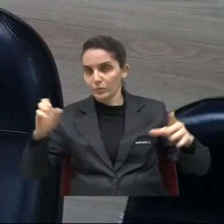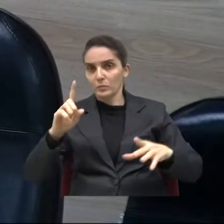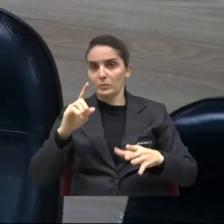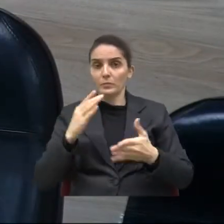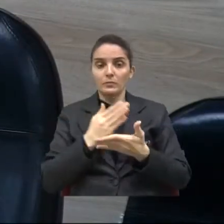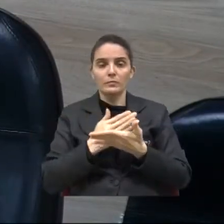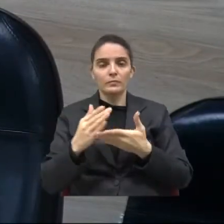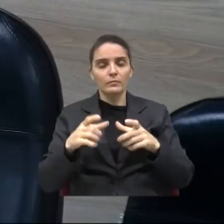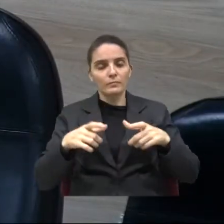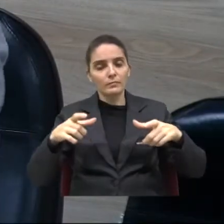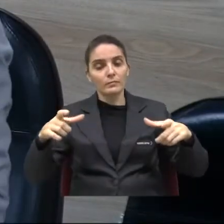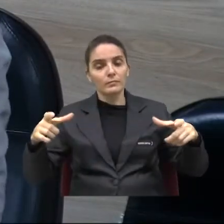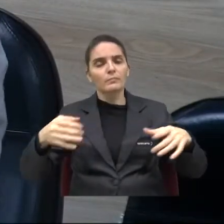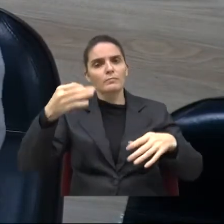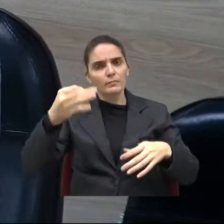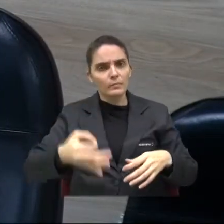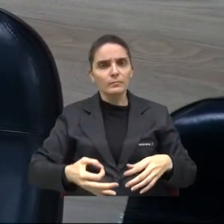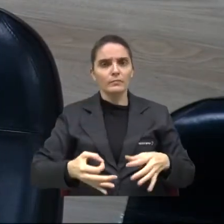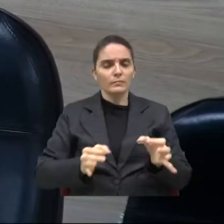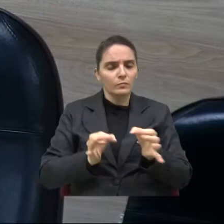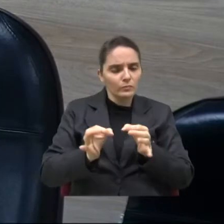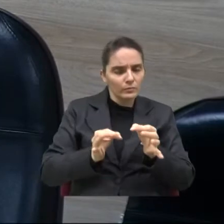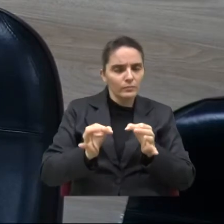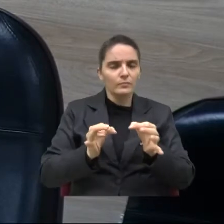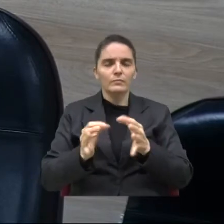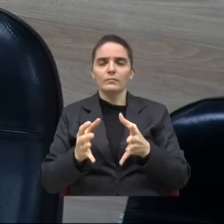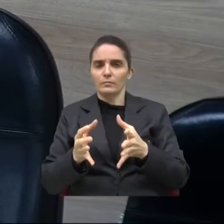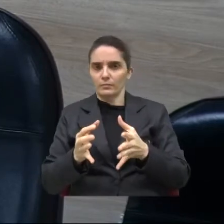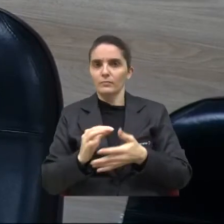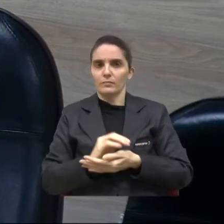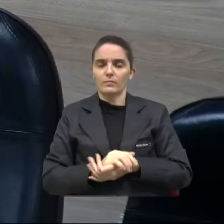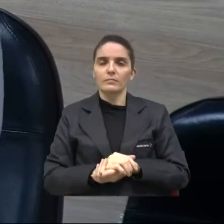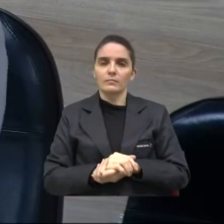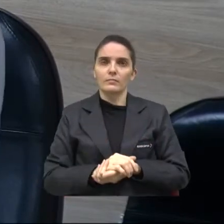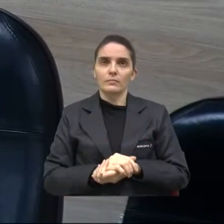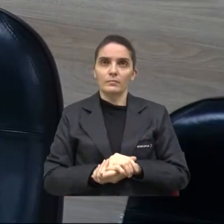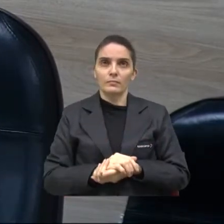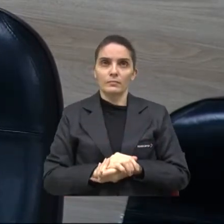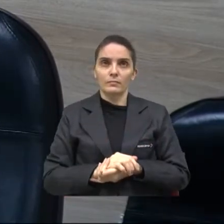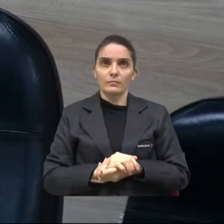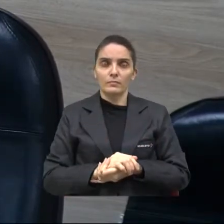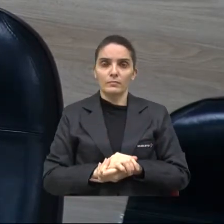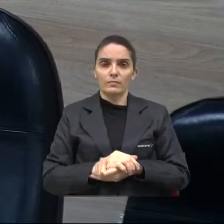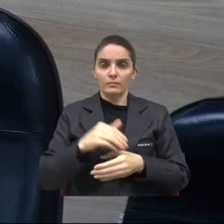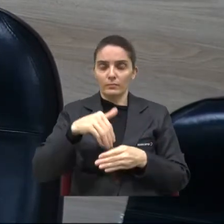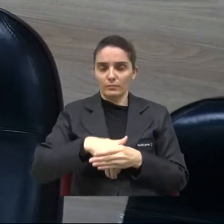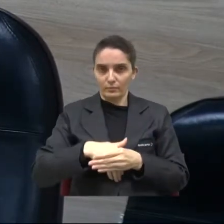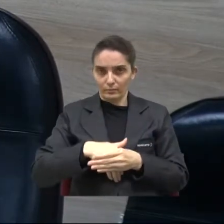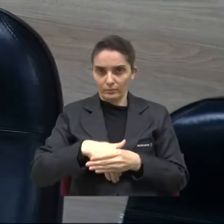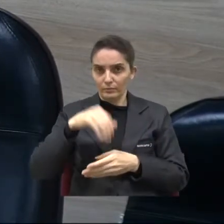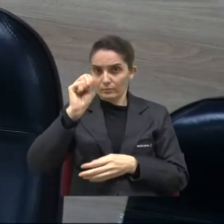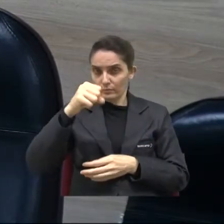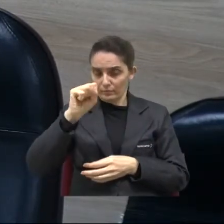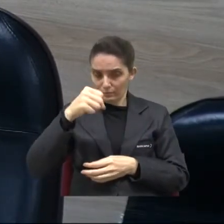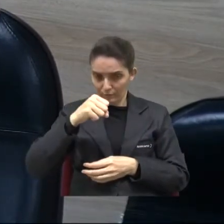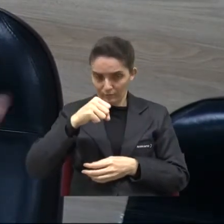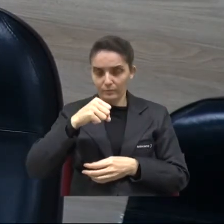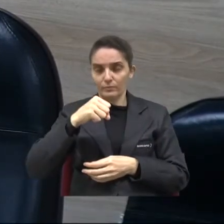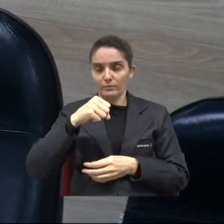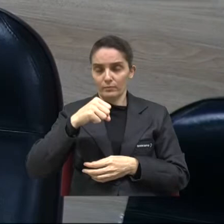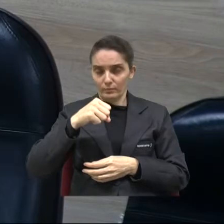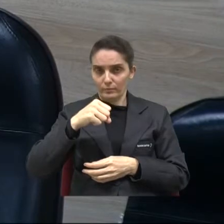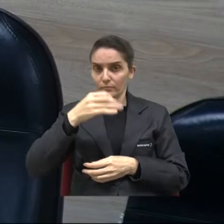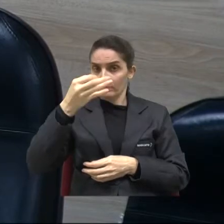a preencher esses vazios que há no nosso município. Então, meu voto é favorável, com